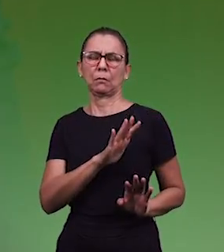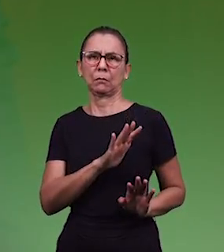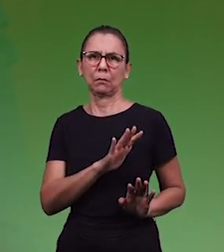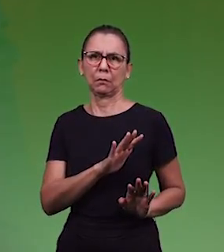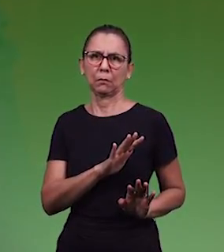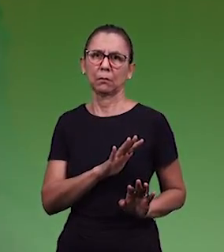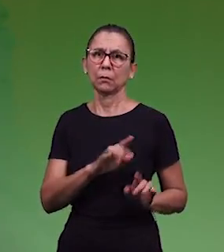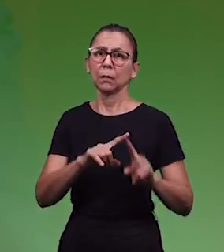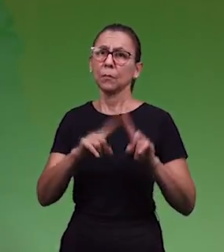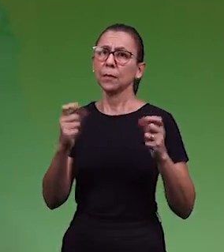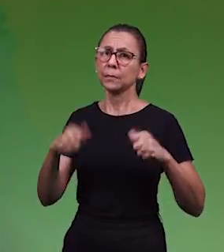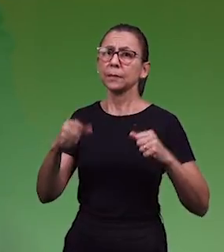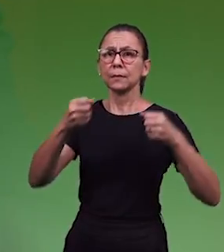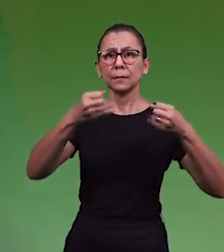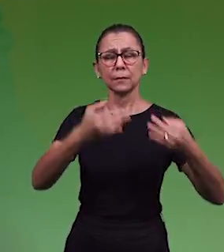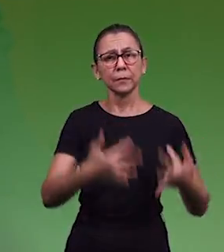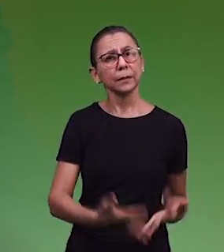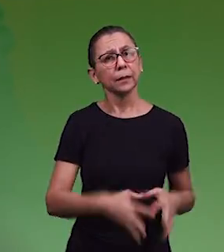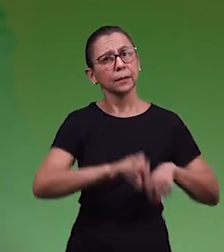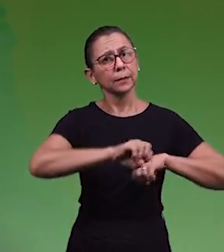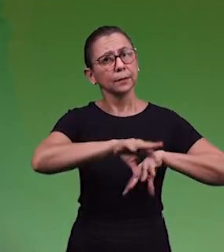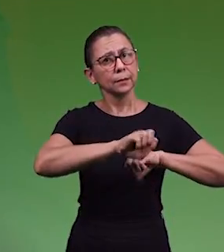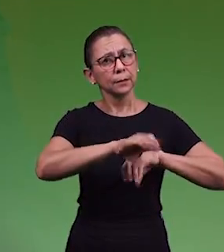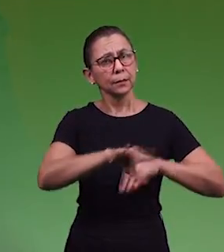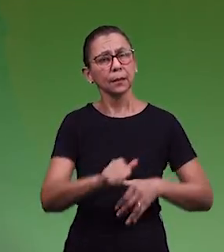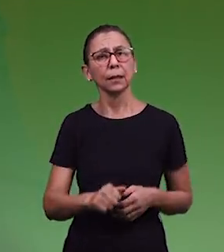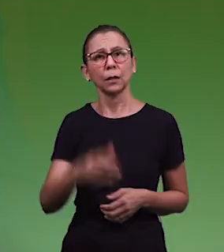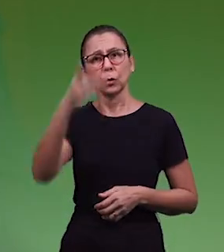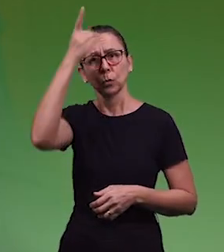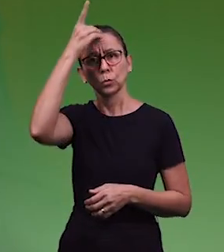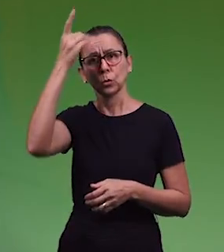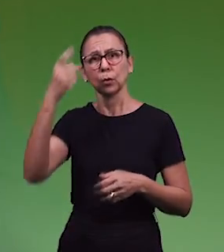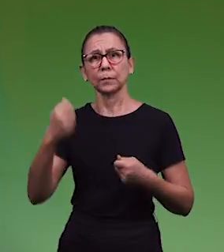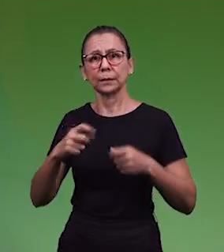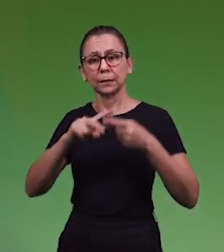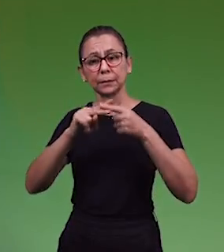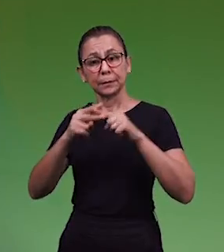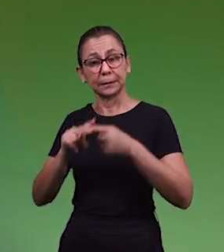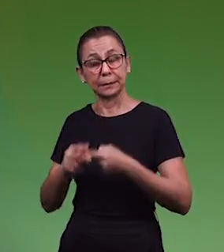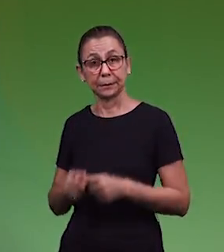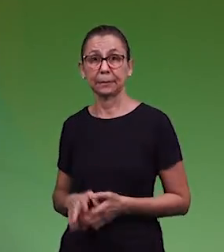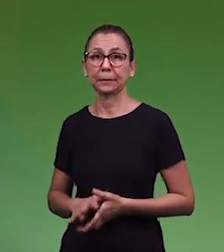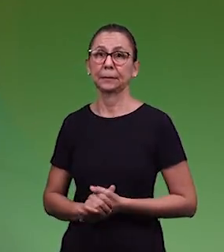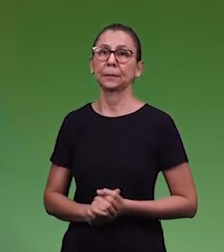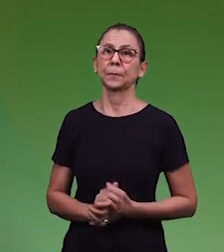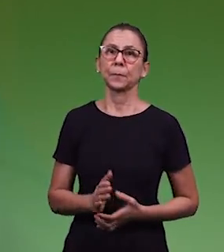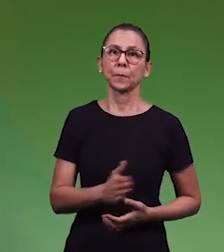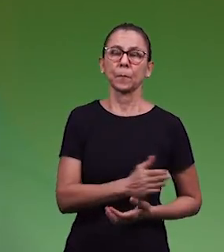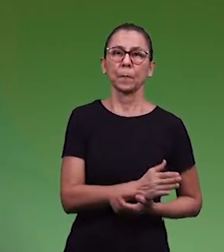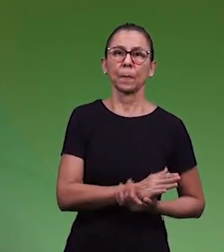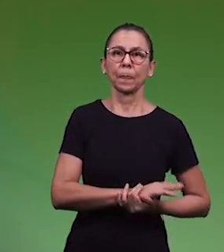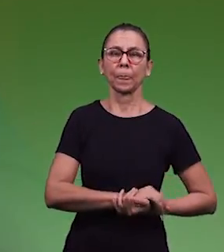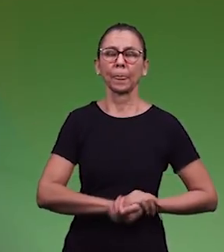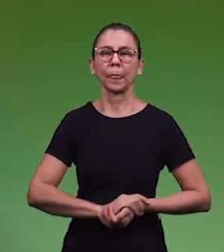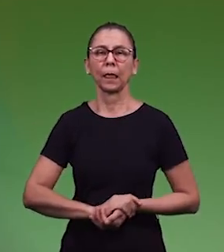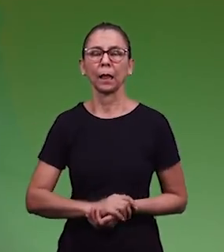o dom não está aperfeiçoado. Tem um exemplo que está rodando aí, né? O cego de